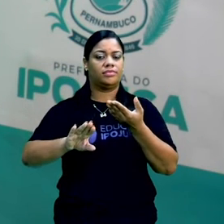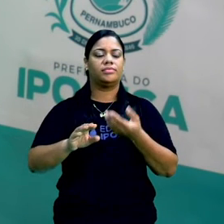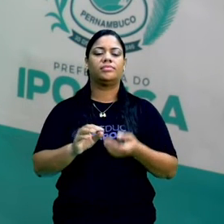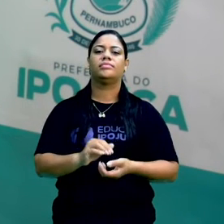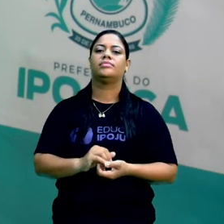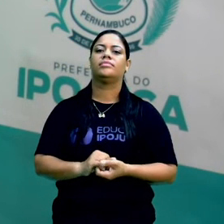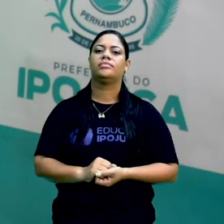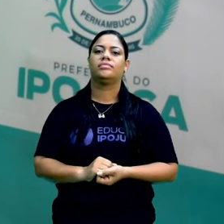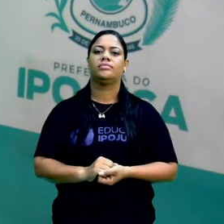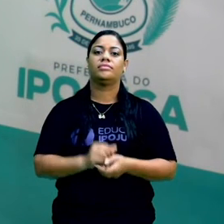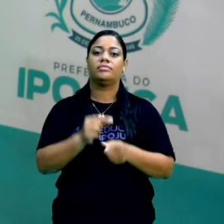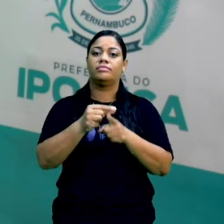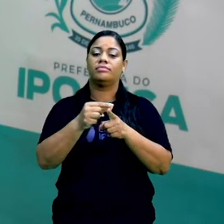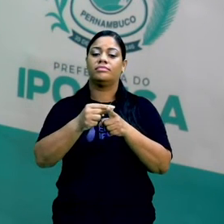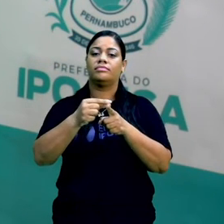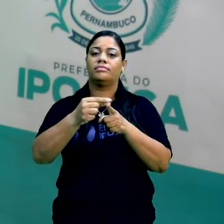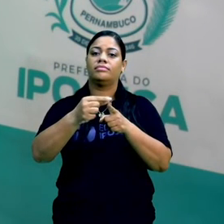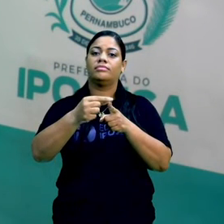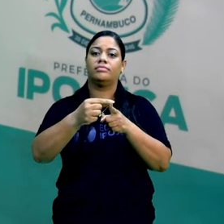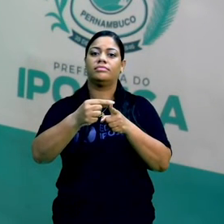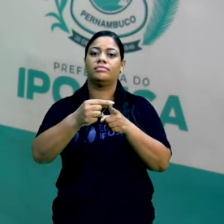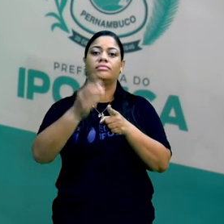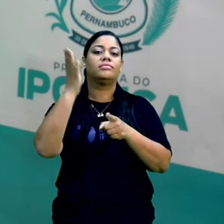sílabas das palavras.